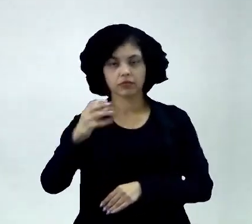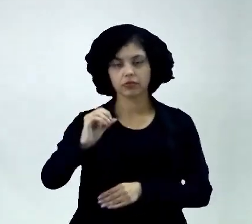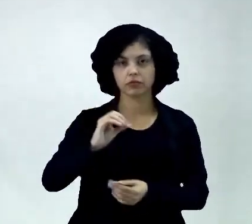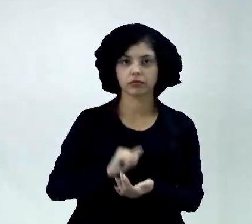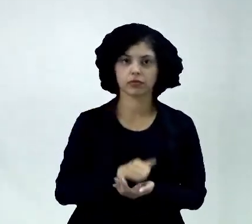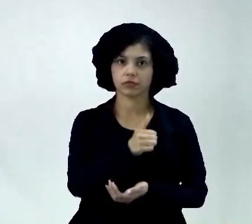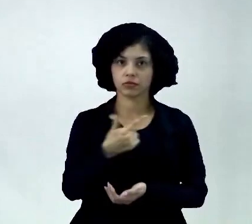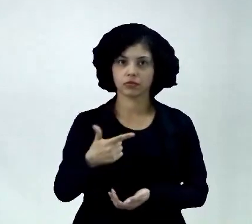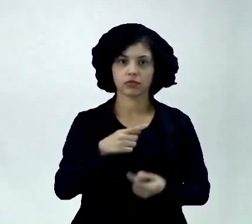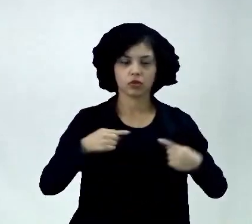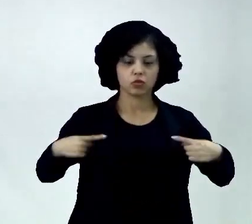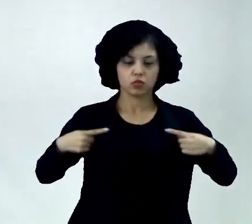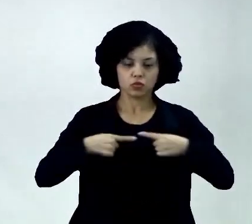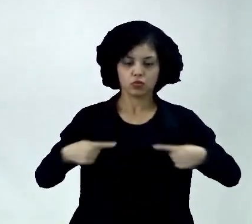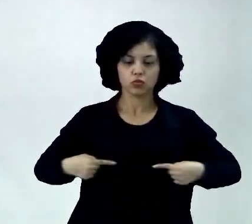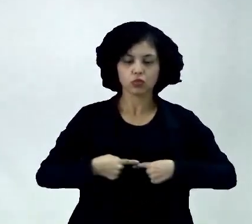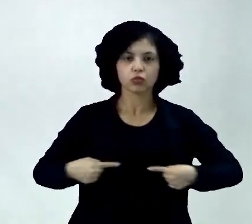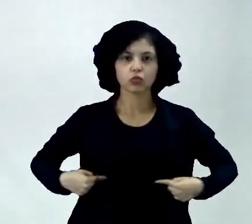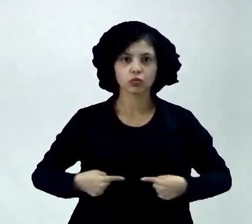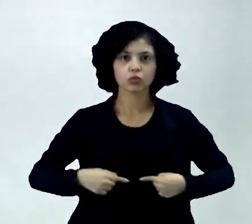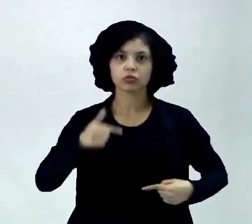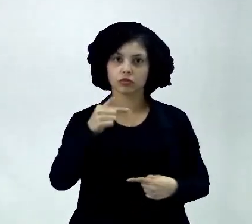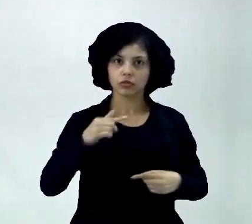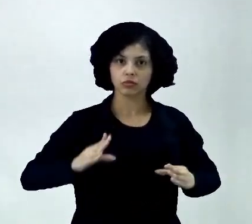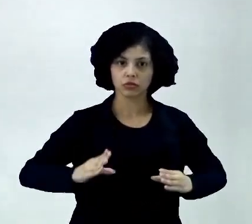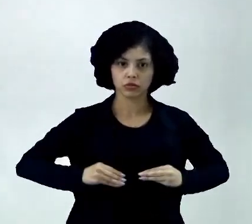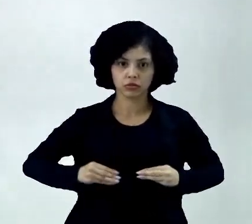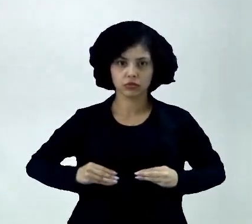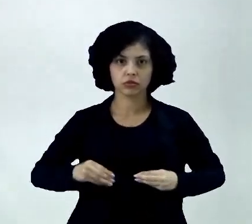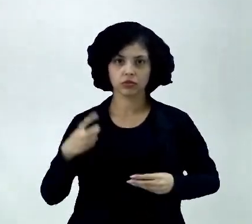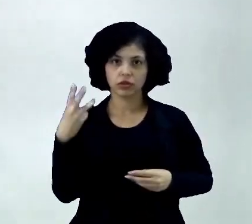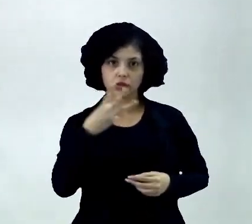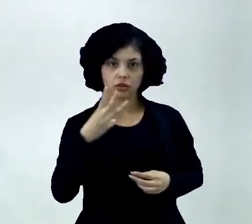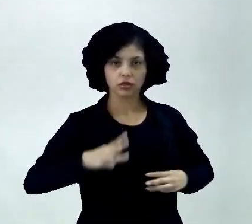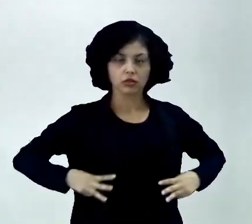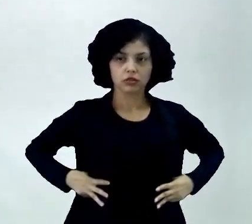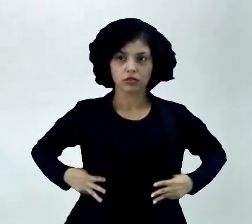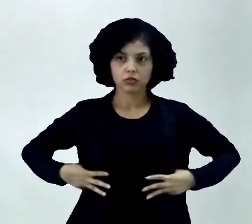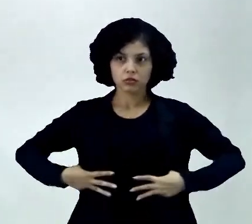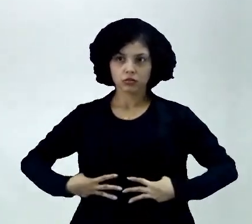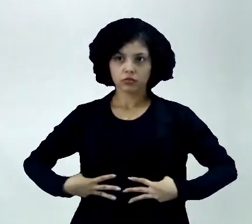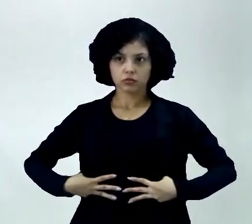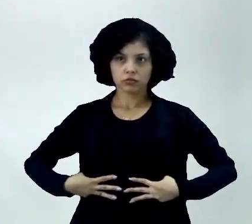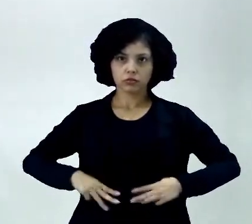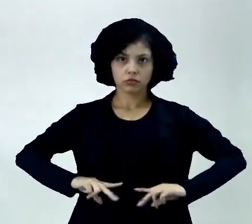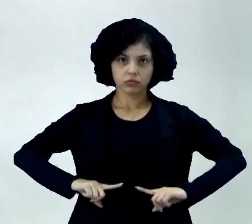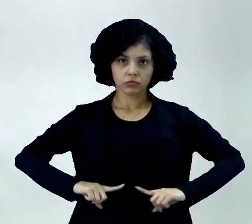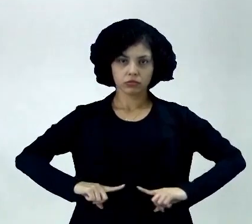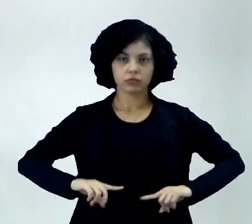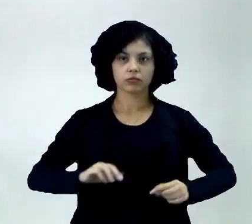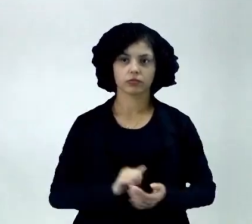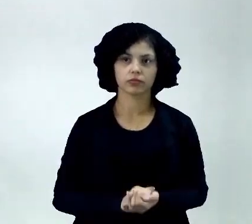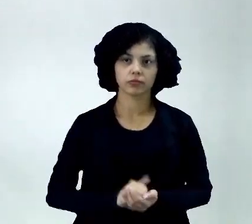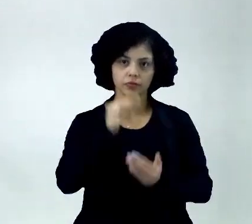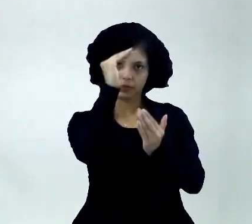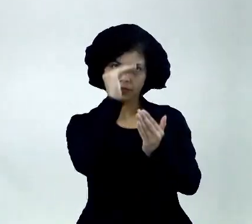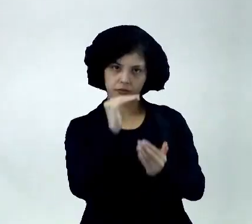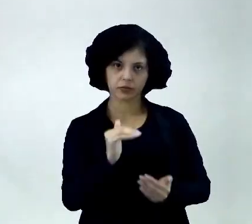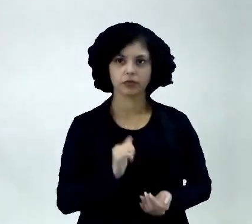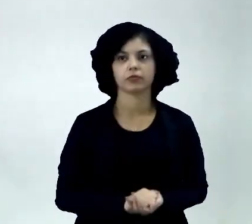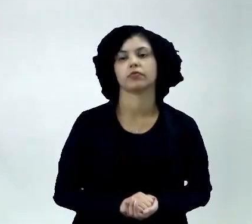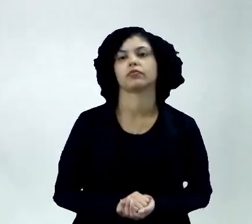costelas, são 12 pares, sendo que são 7 fixas, 3 móveis e 2 flutuantes. Salvo engano, acho que essa é a